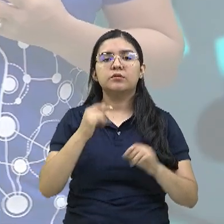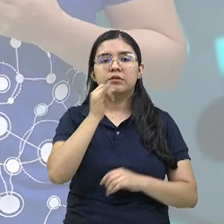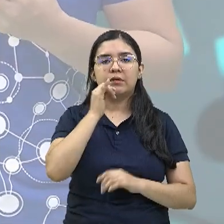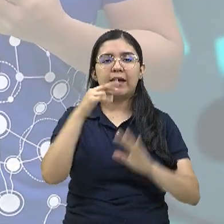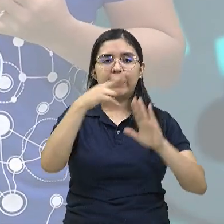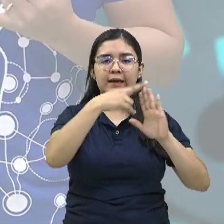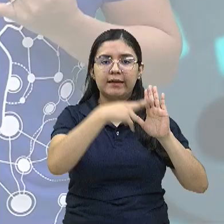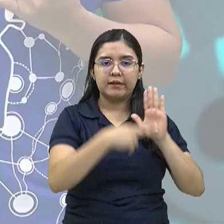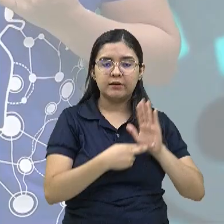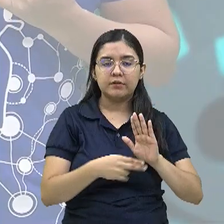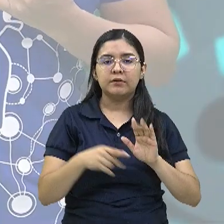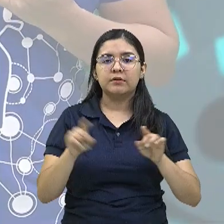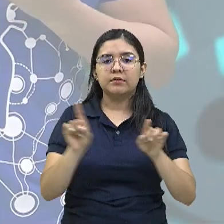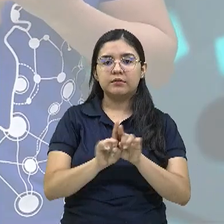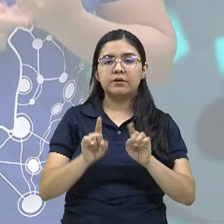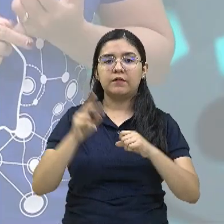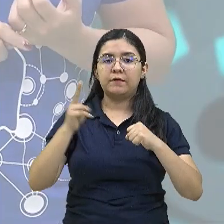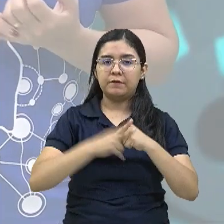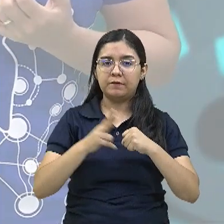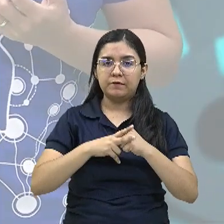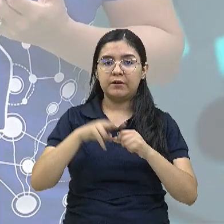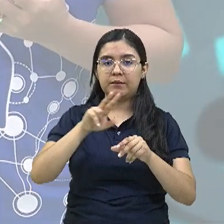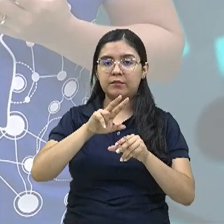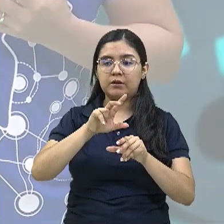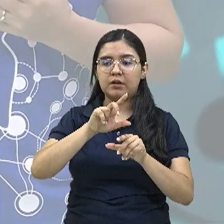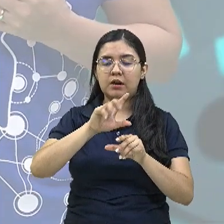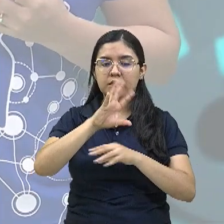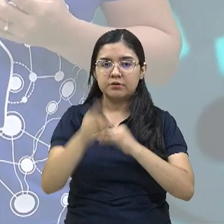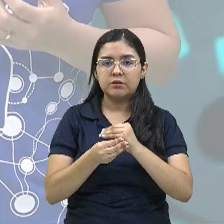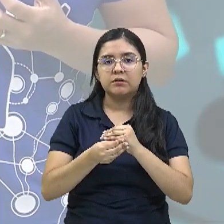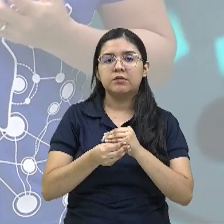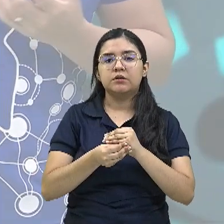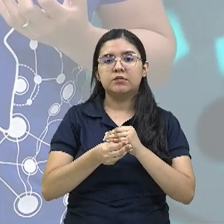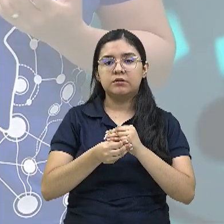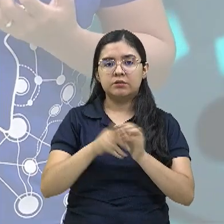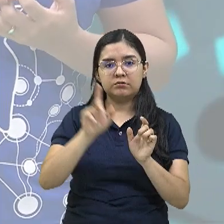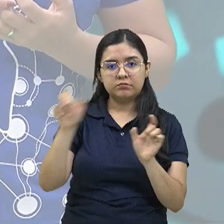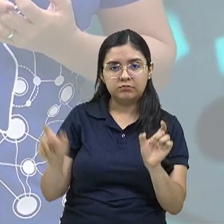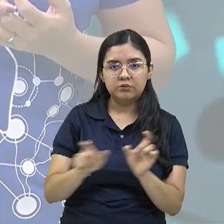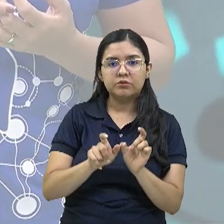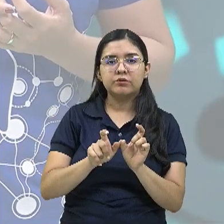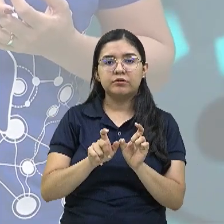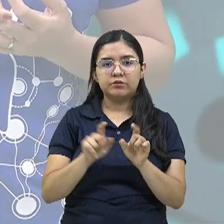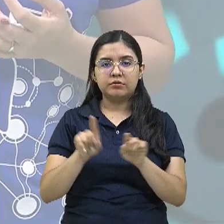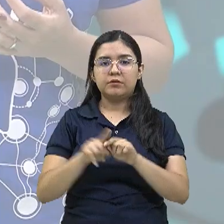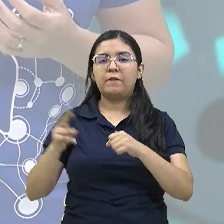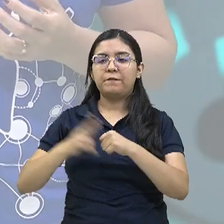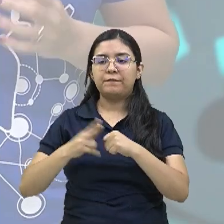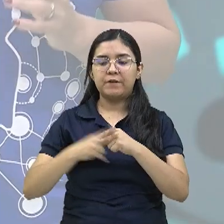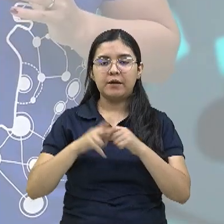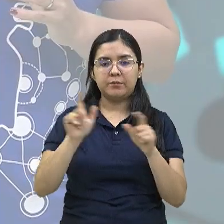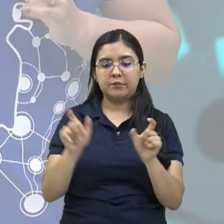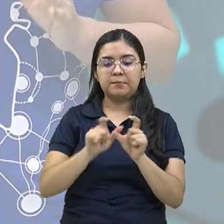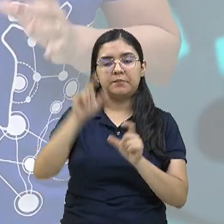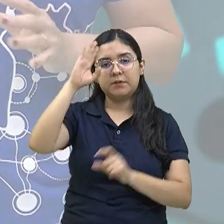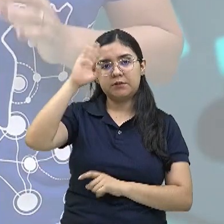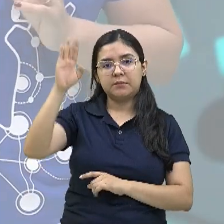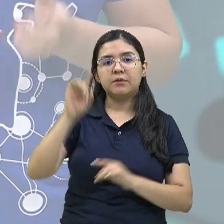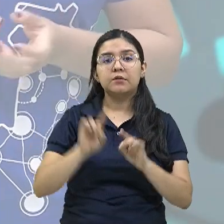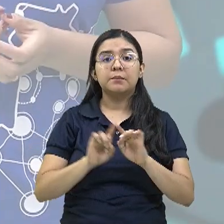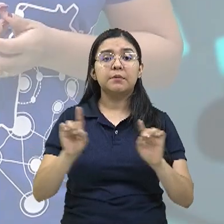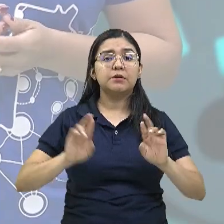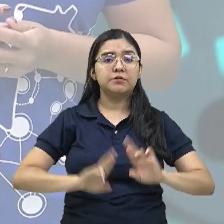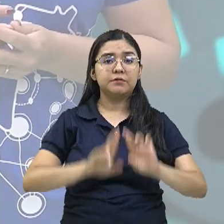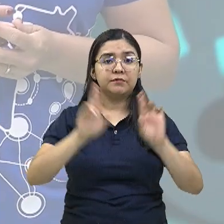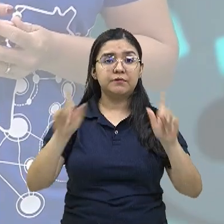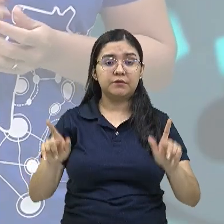regra de serem verbos auxiliares, ou serem verbos que são seguidos por verbos principais, mas o que